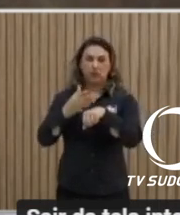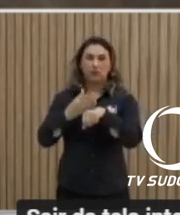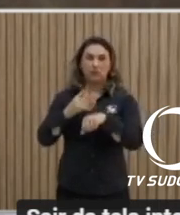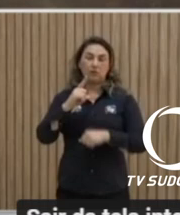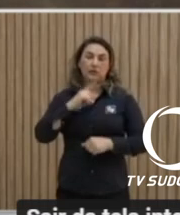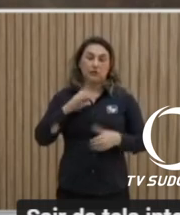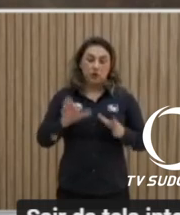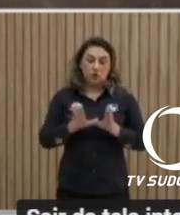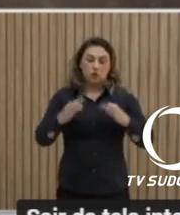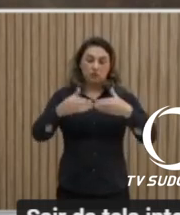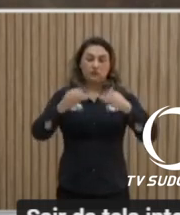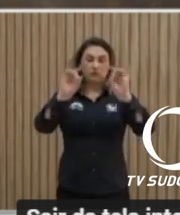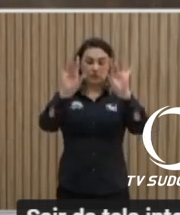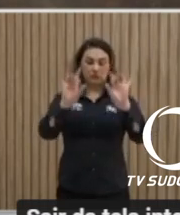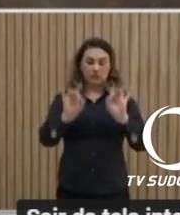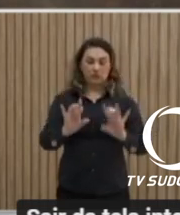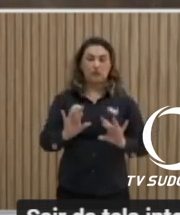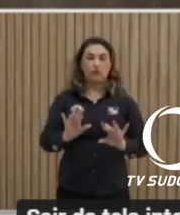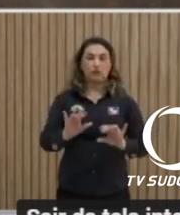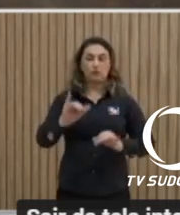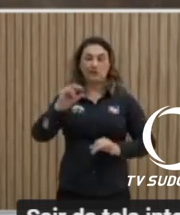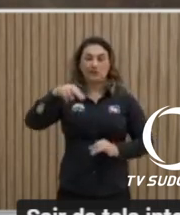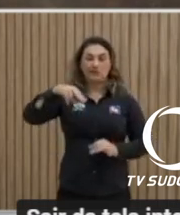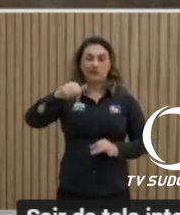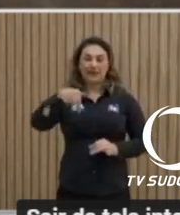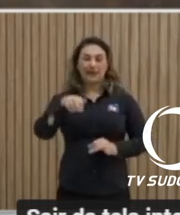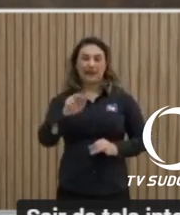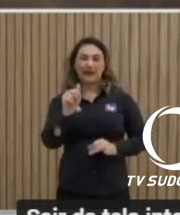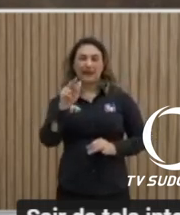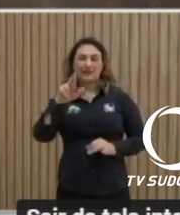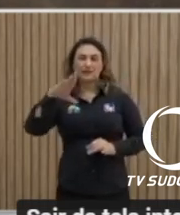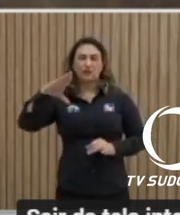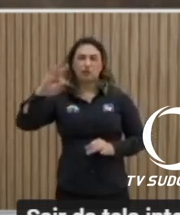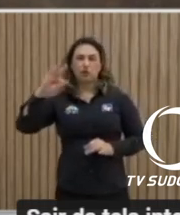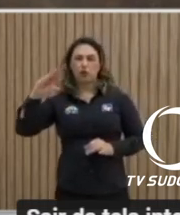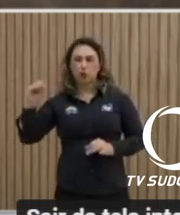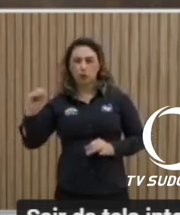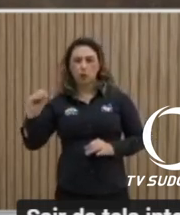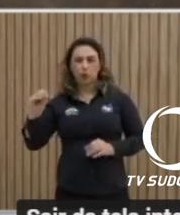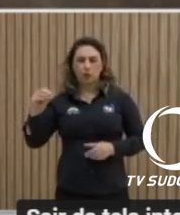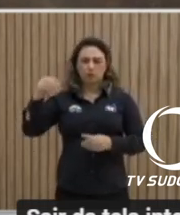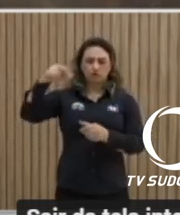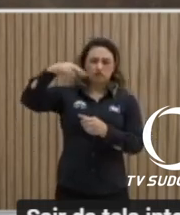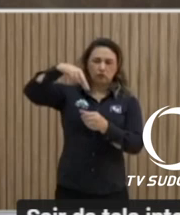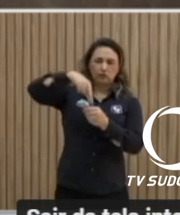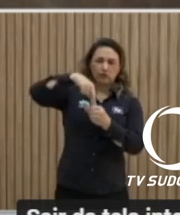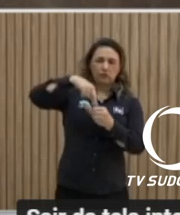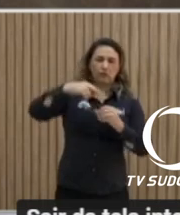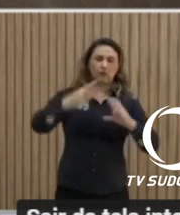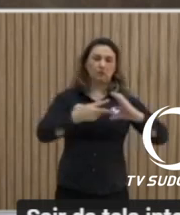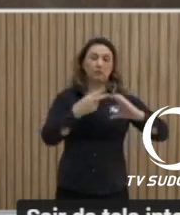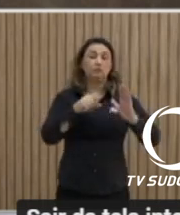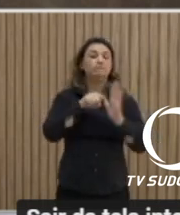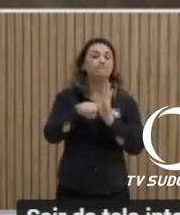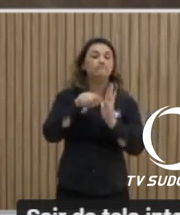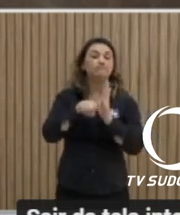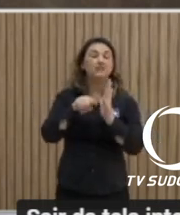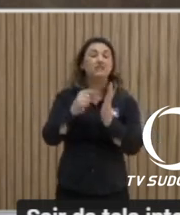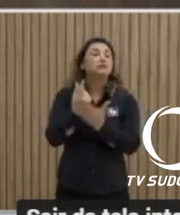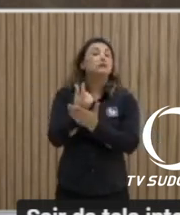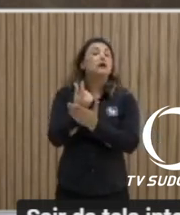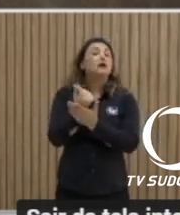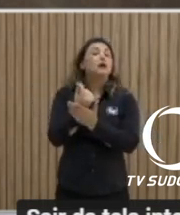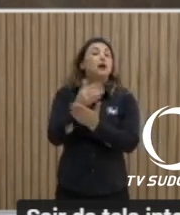de uma comissão especial de inquérito nos termos do regimento interno desta Casa Legislativa, a fim de apurar os gastos